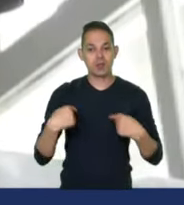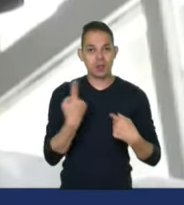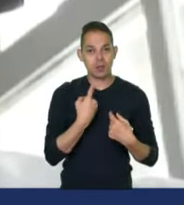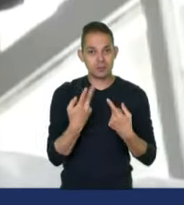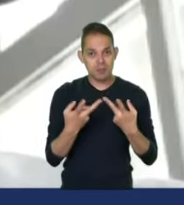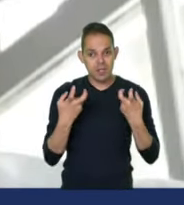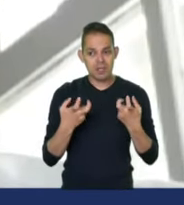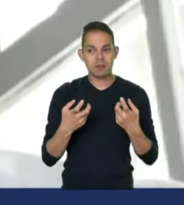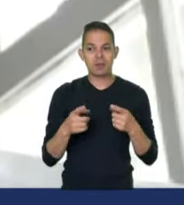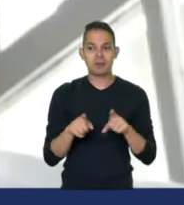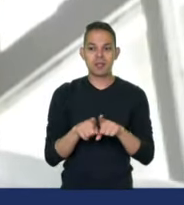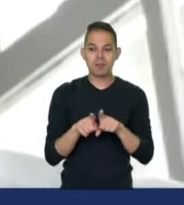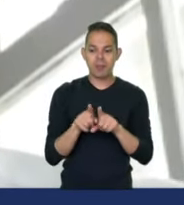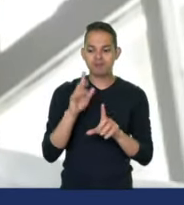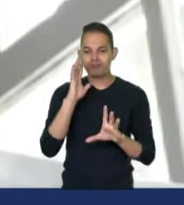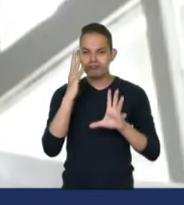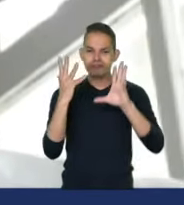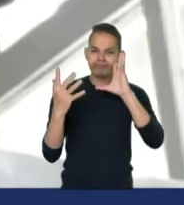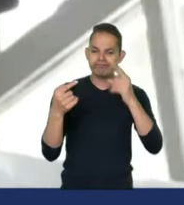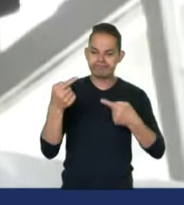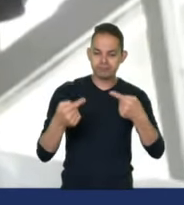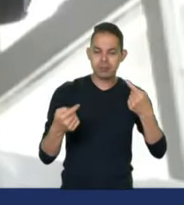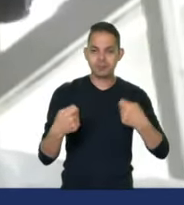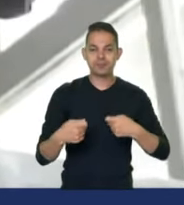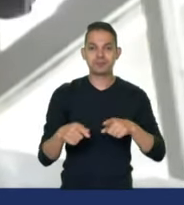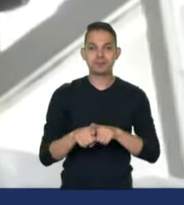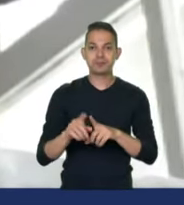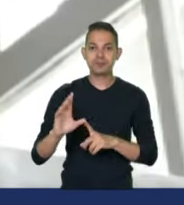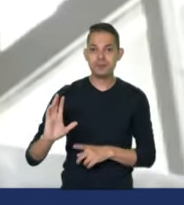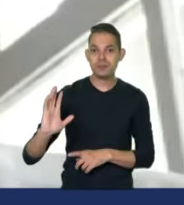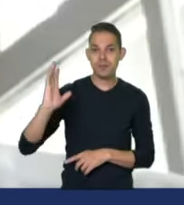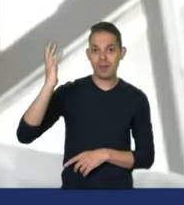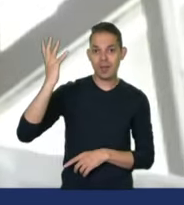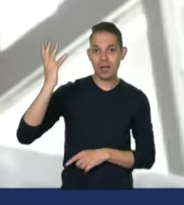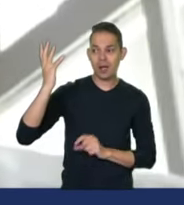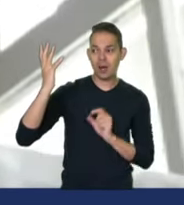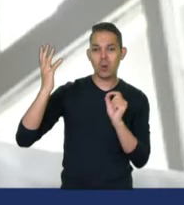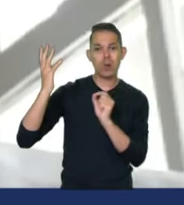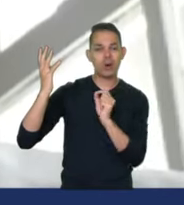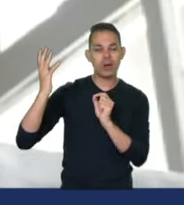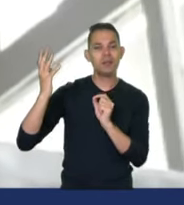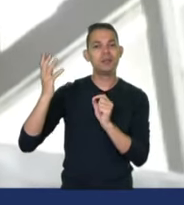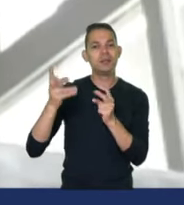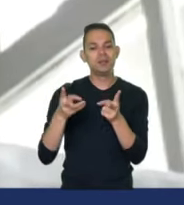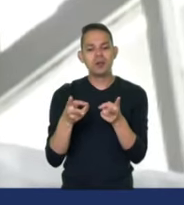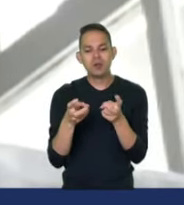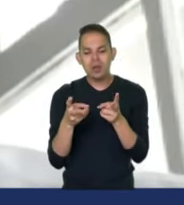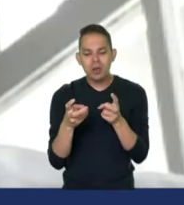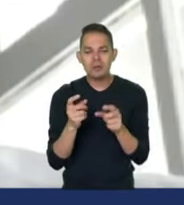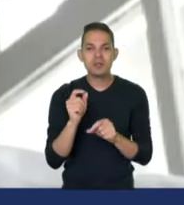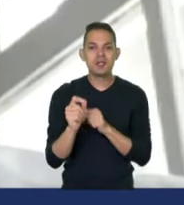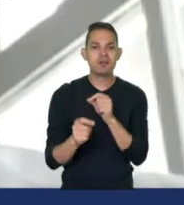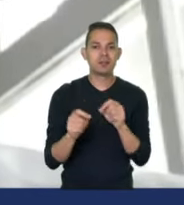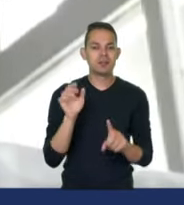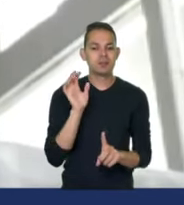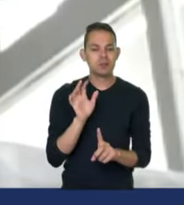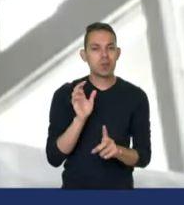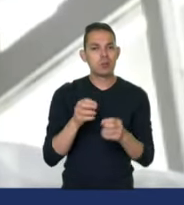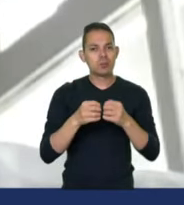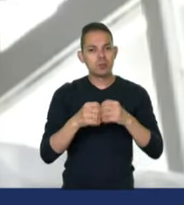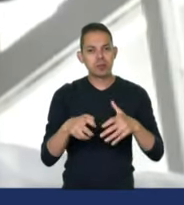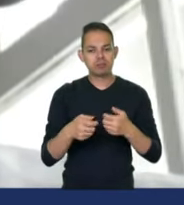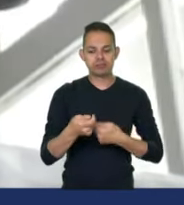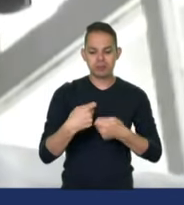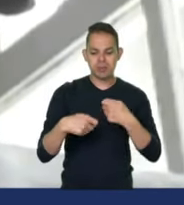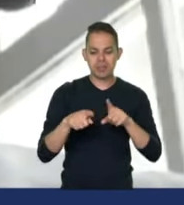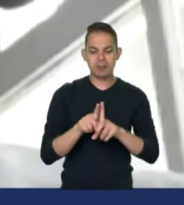debatidos, né? E, além desses efeitos climáticos, nós observamos também efeitos econômicos e sociais, né? Segundo o